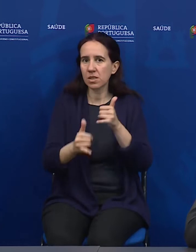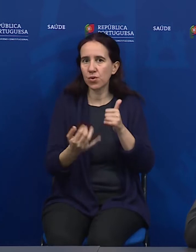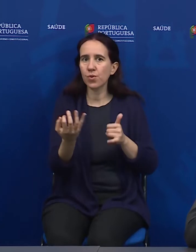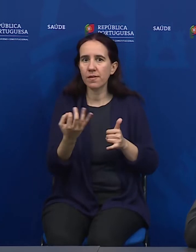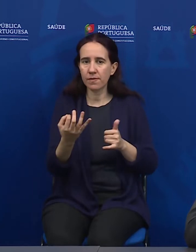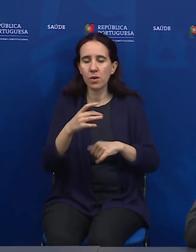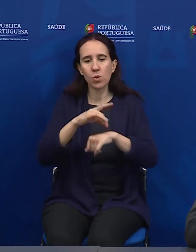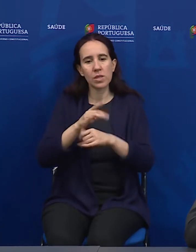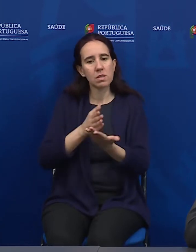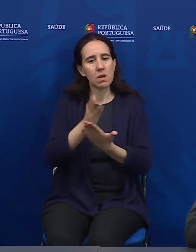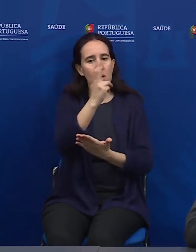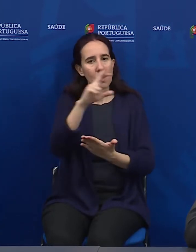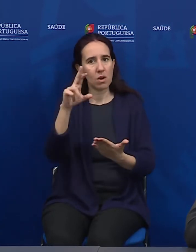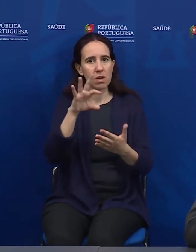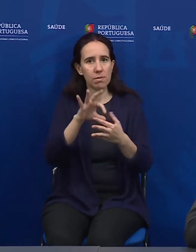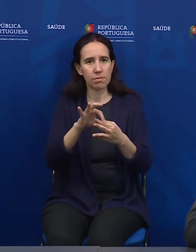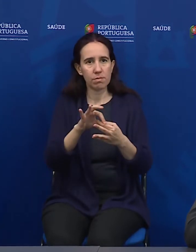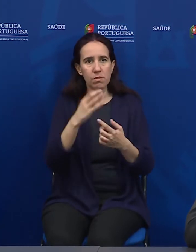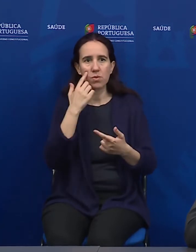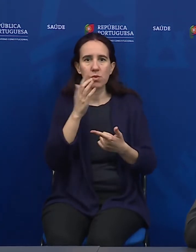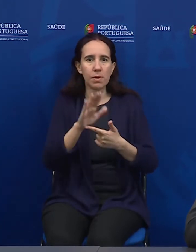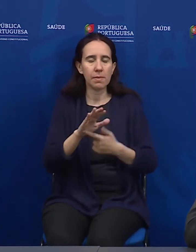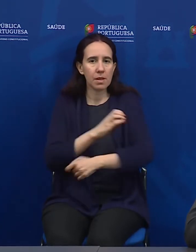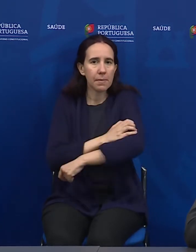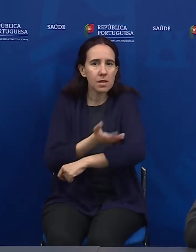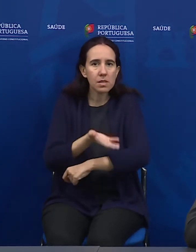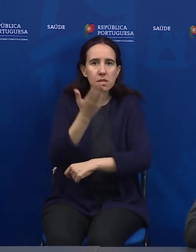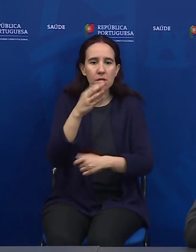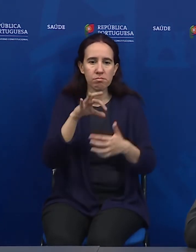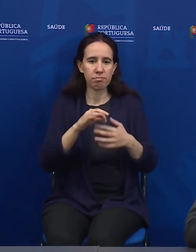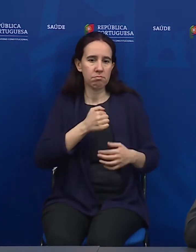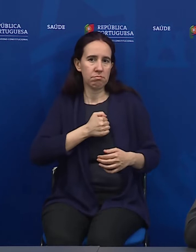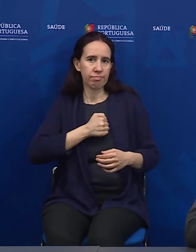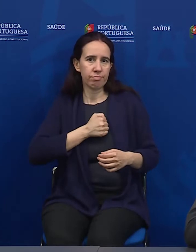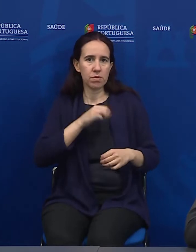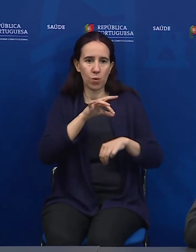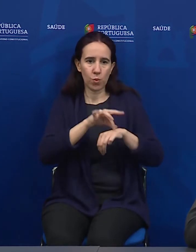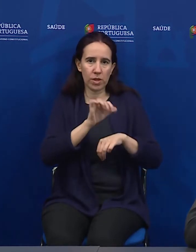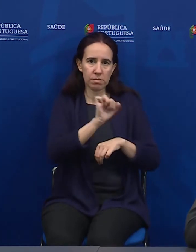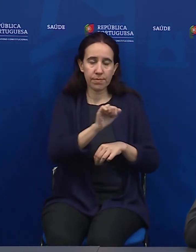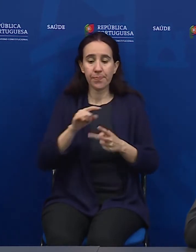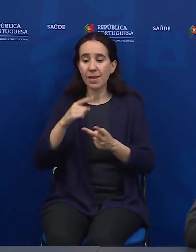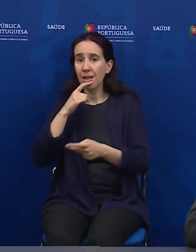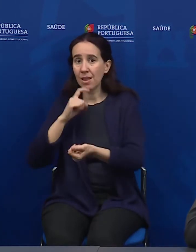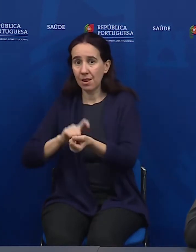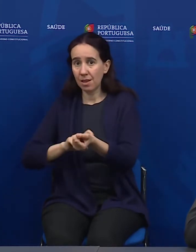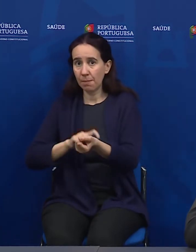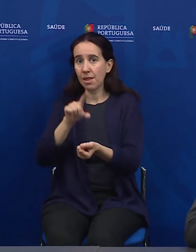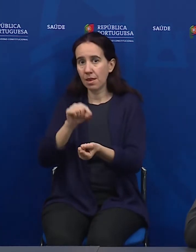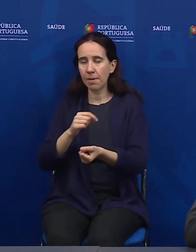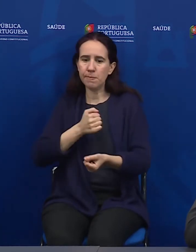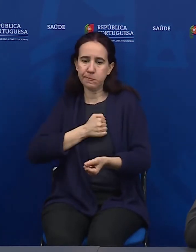para doenças crónicas, nomeadamente a hipertensão para a doença cardiovascular, a diabetes também para a